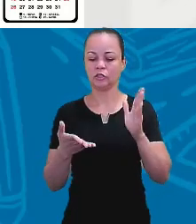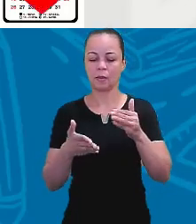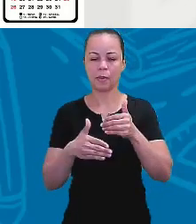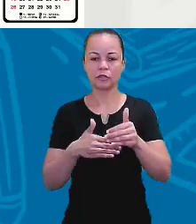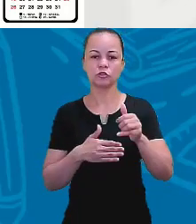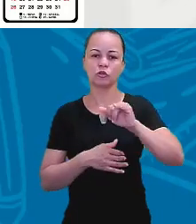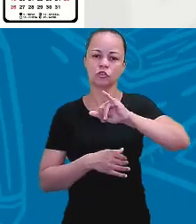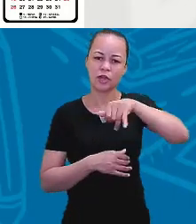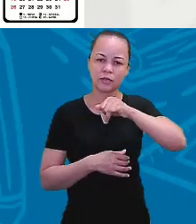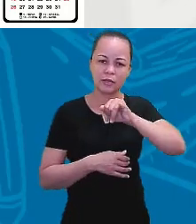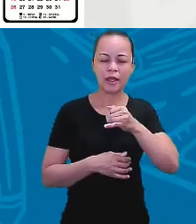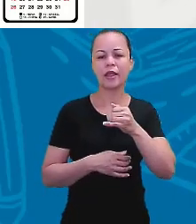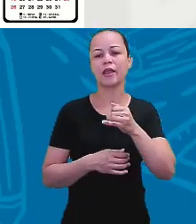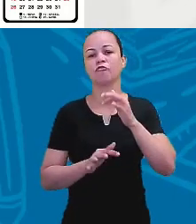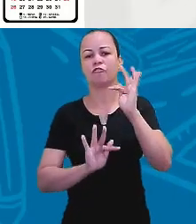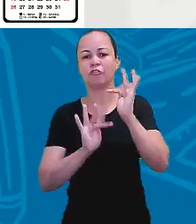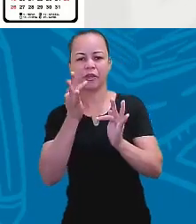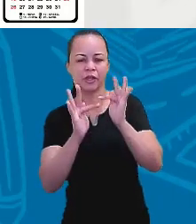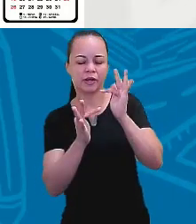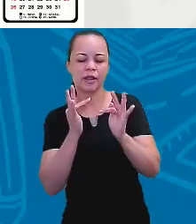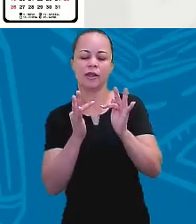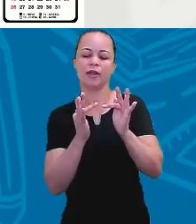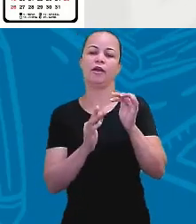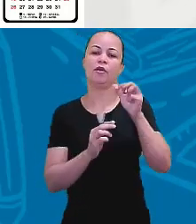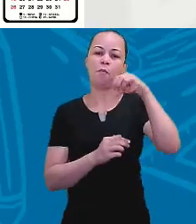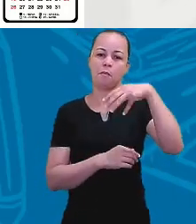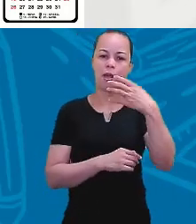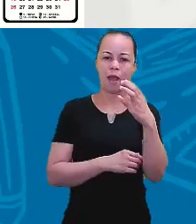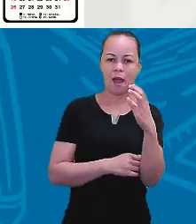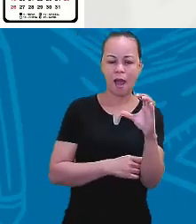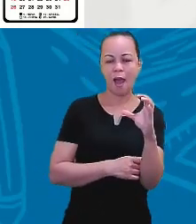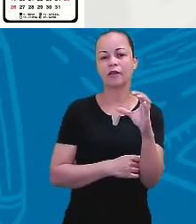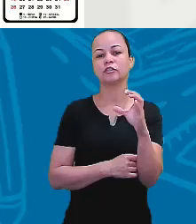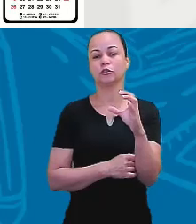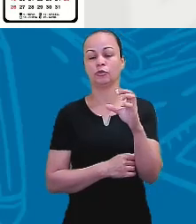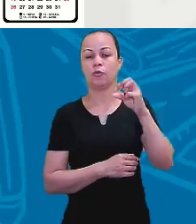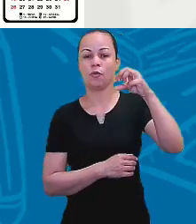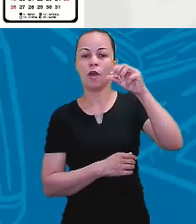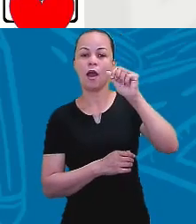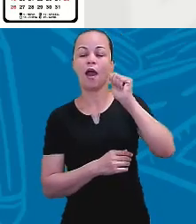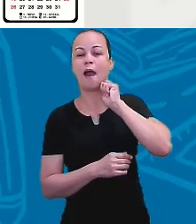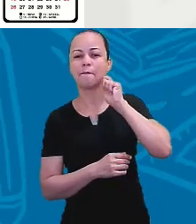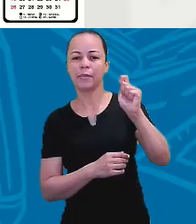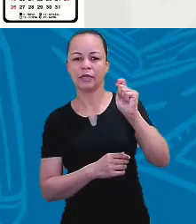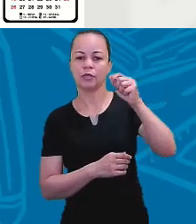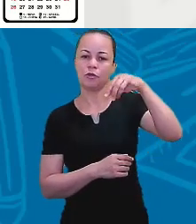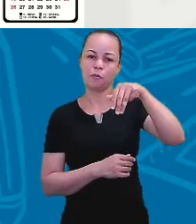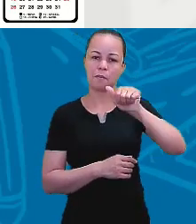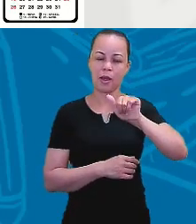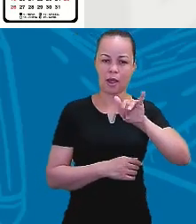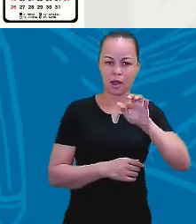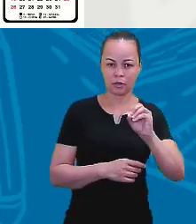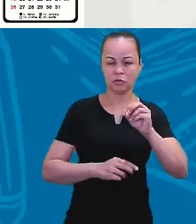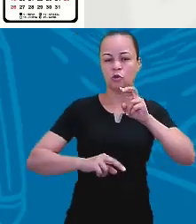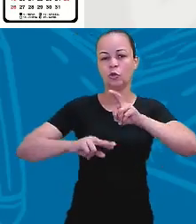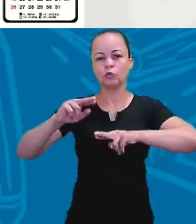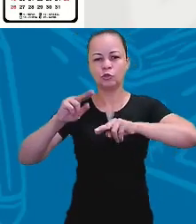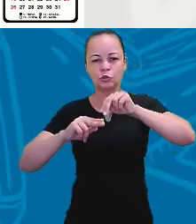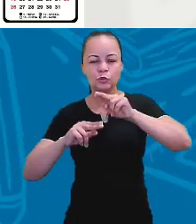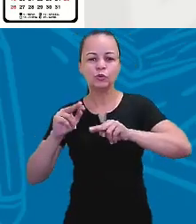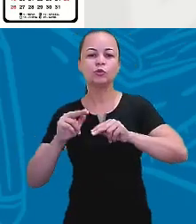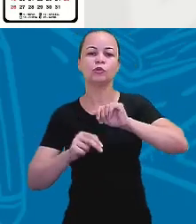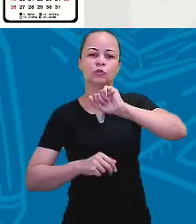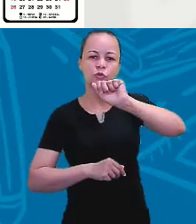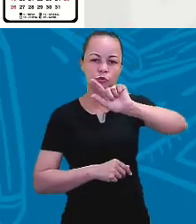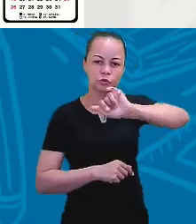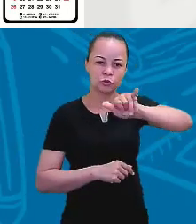fevereiro, março, abril, maio, junho, julho,